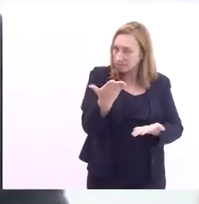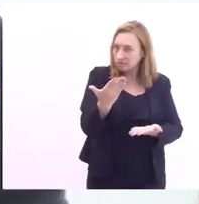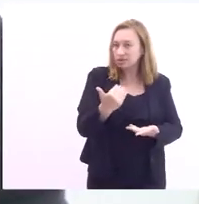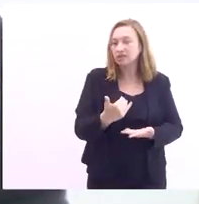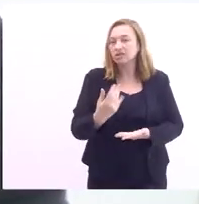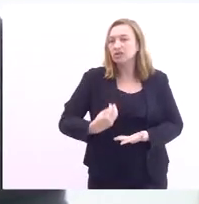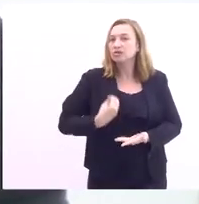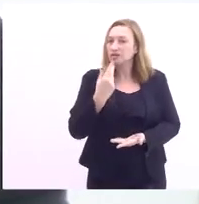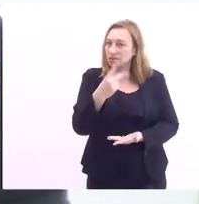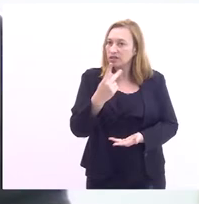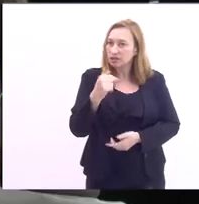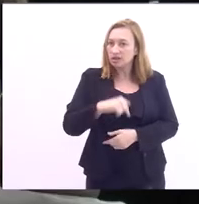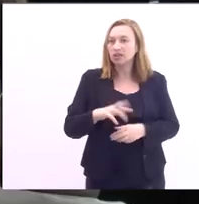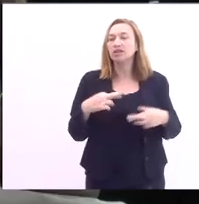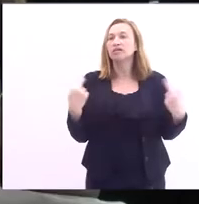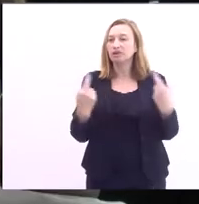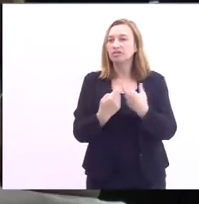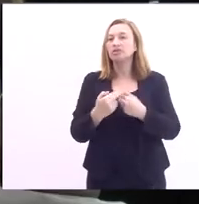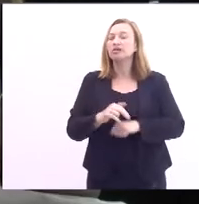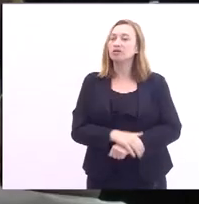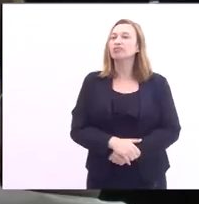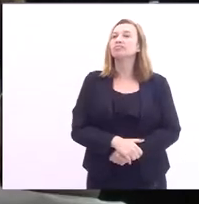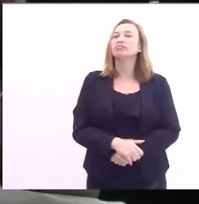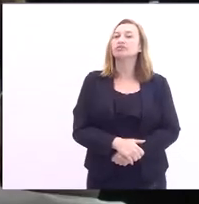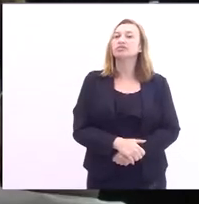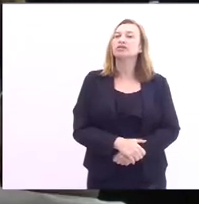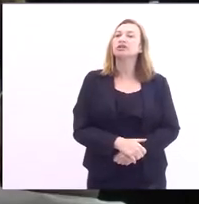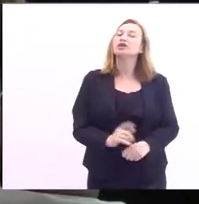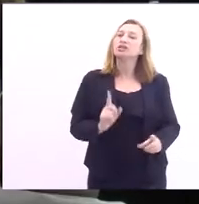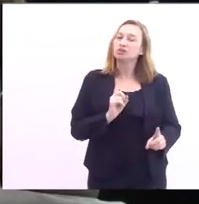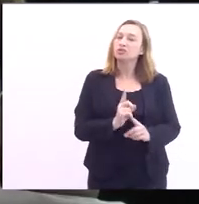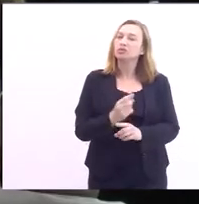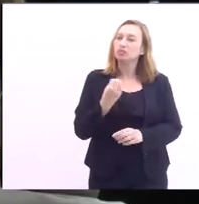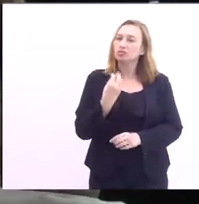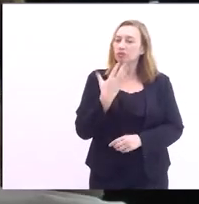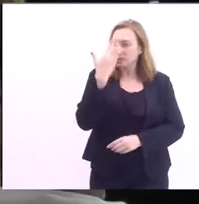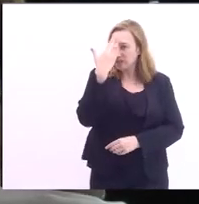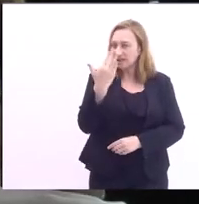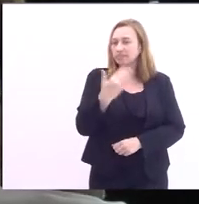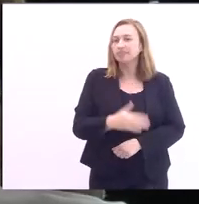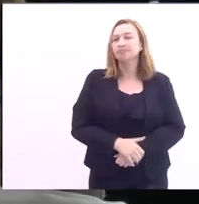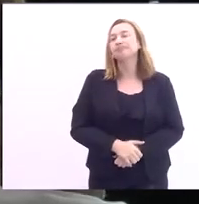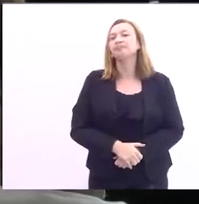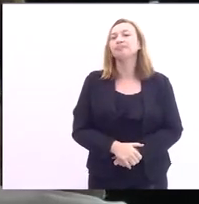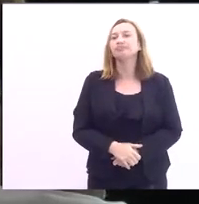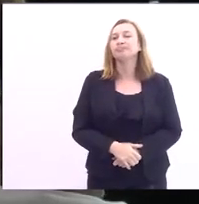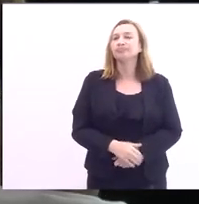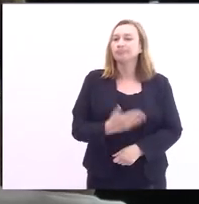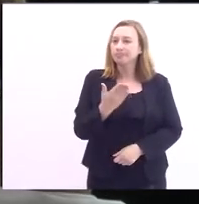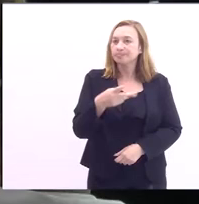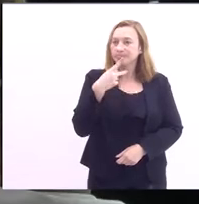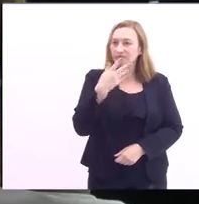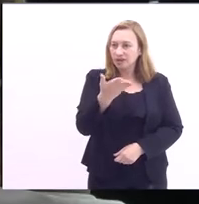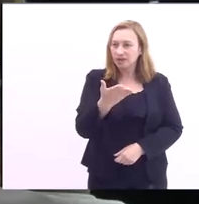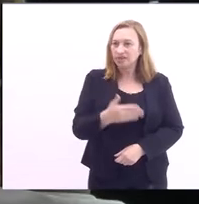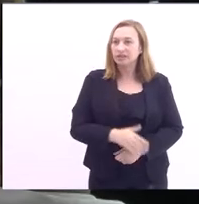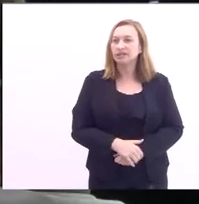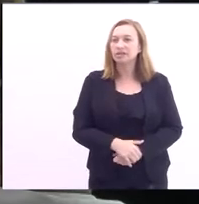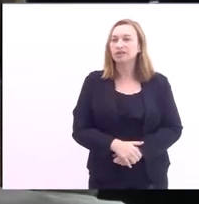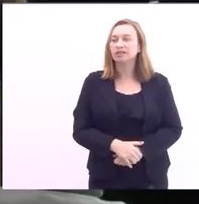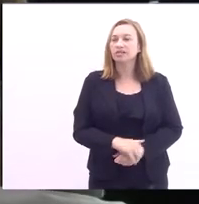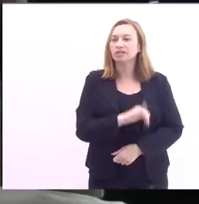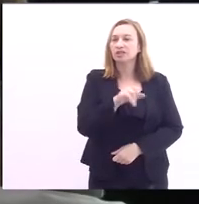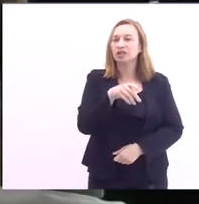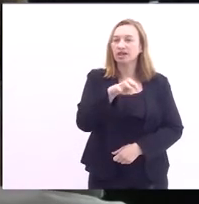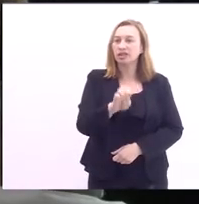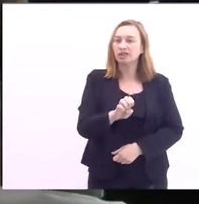a participação de Vossa Senhoria nesse nosso encontro. Muito obrigado. Com a palavra, por favor, doutora Jaqueline